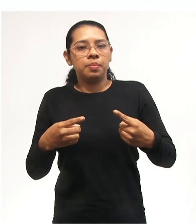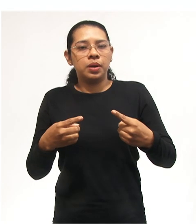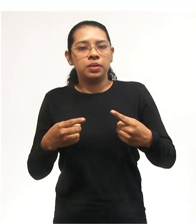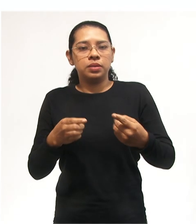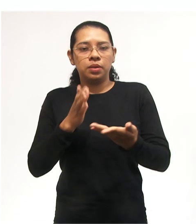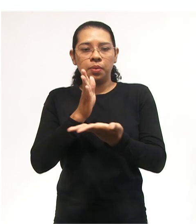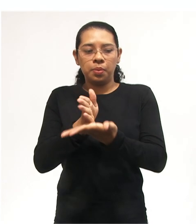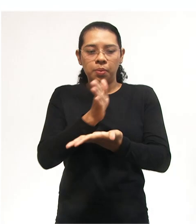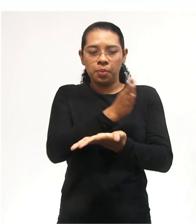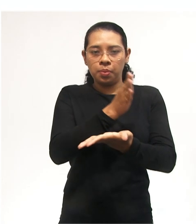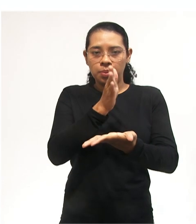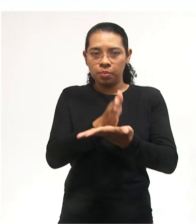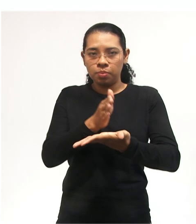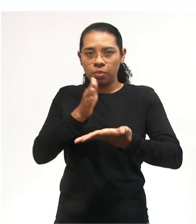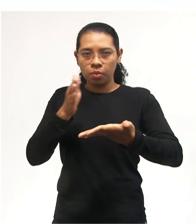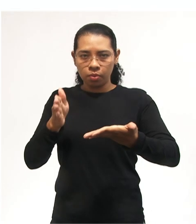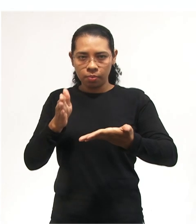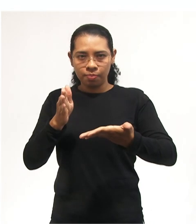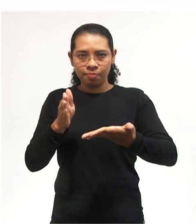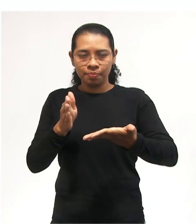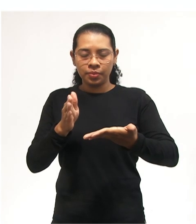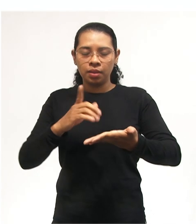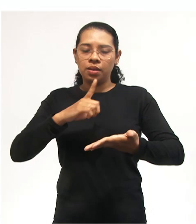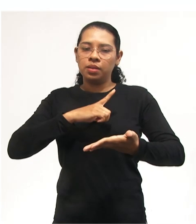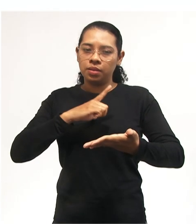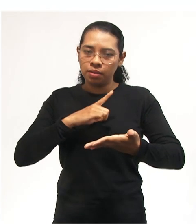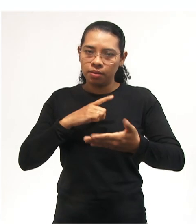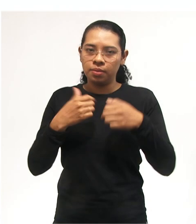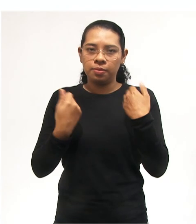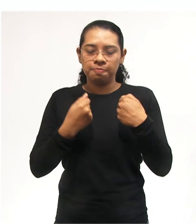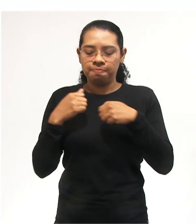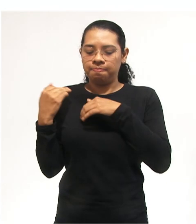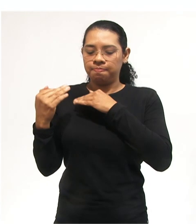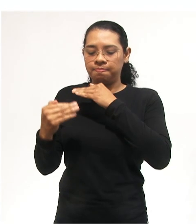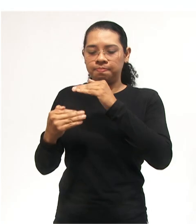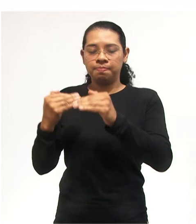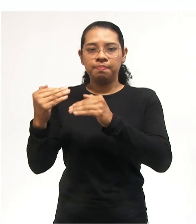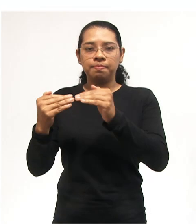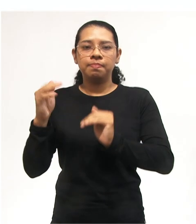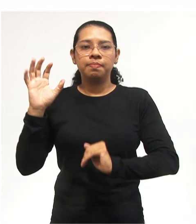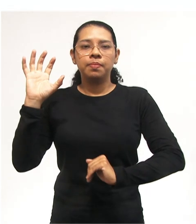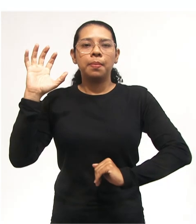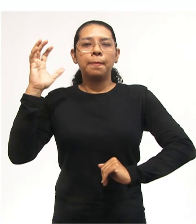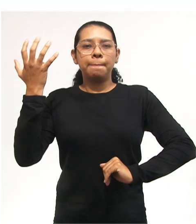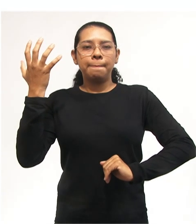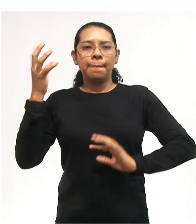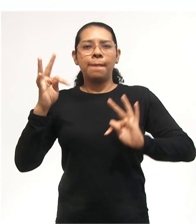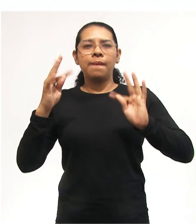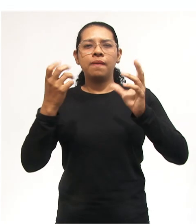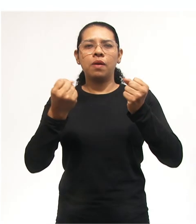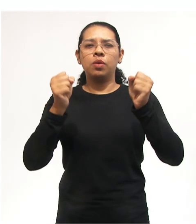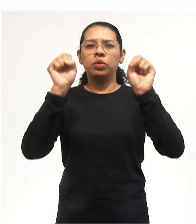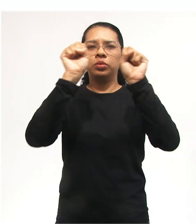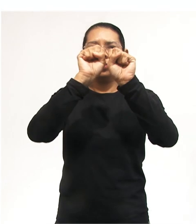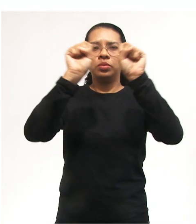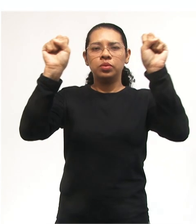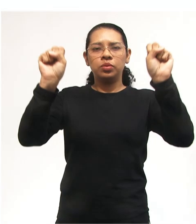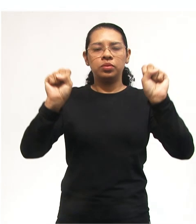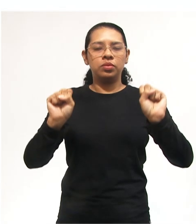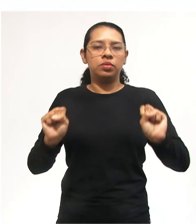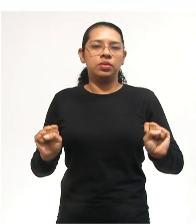ser implementada, existem uma série de atores que compõem esse sistema e que estão relacionados